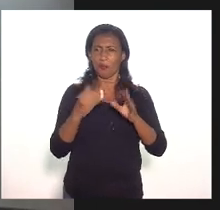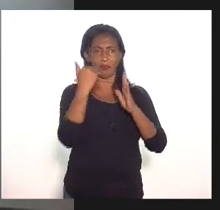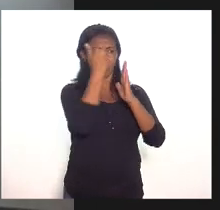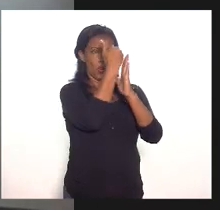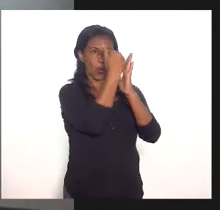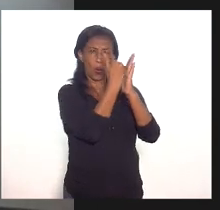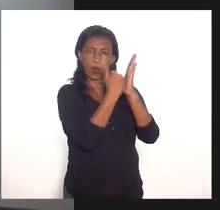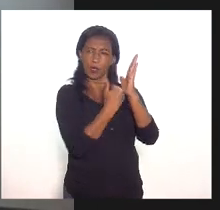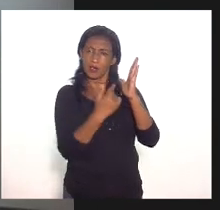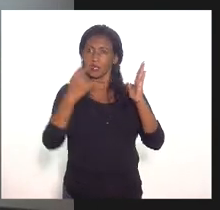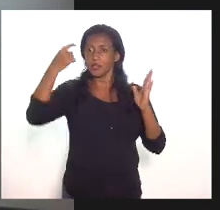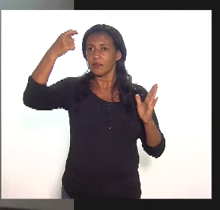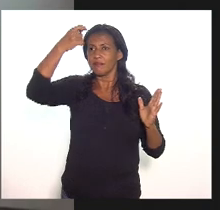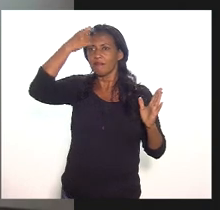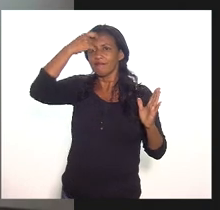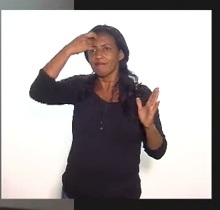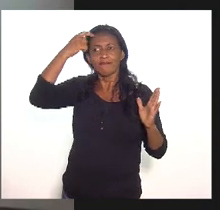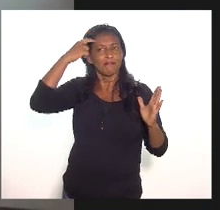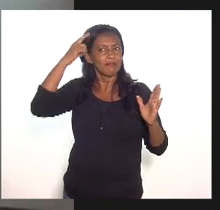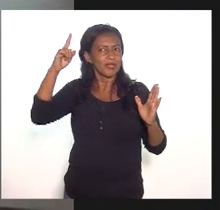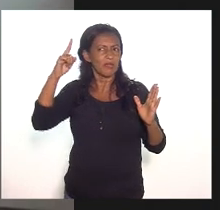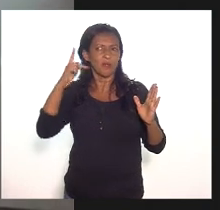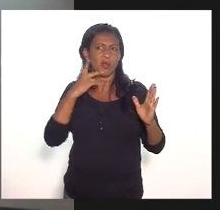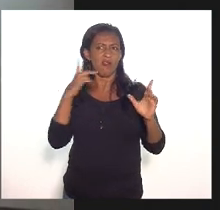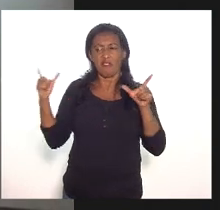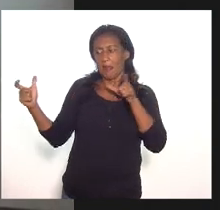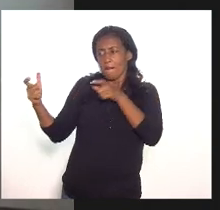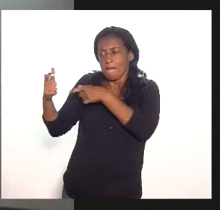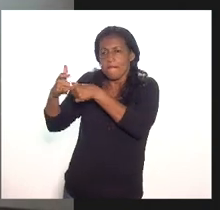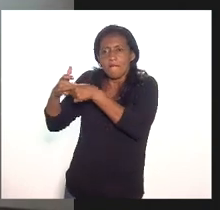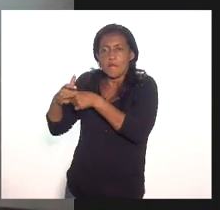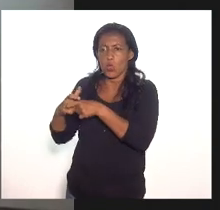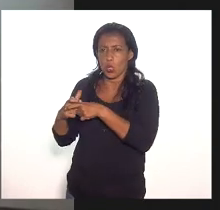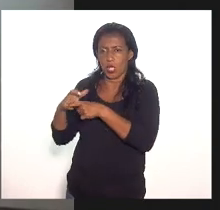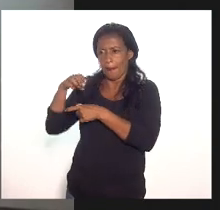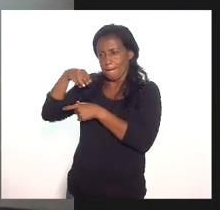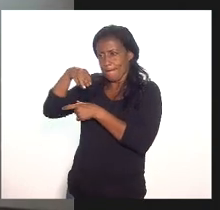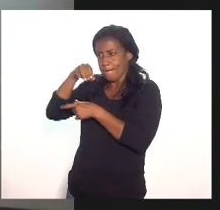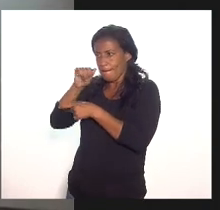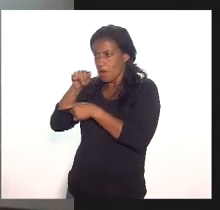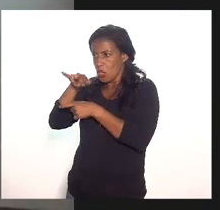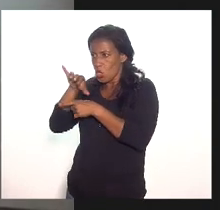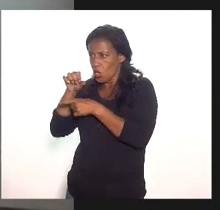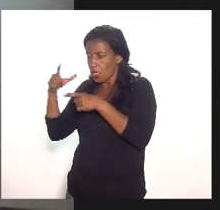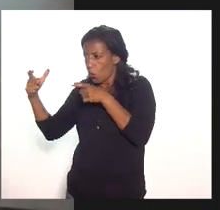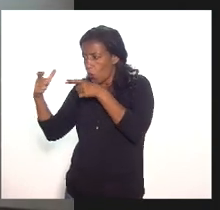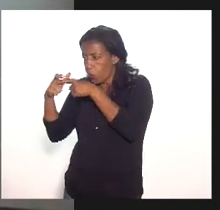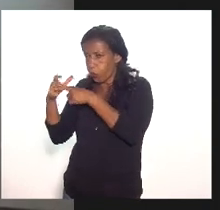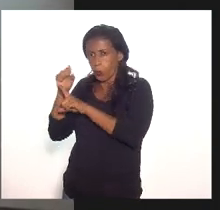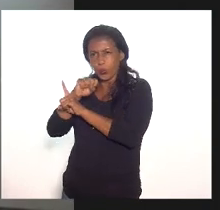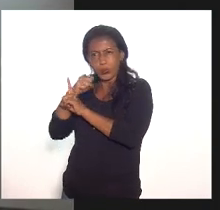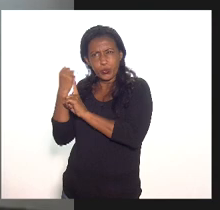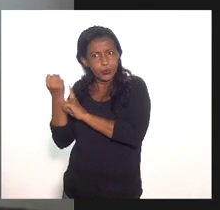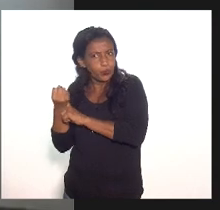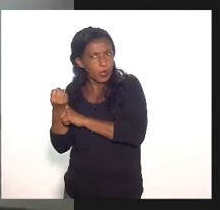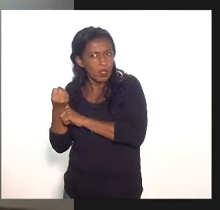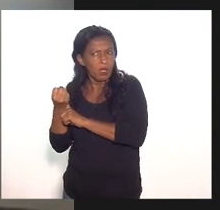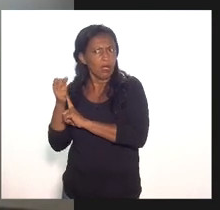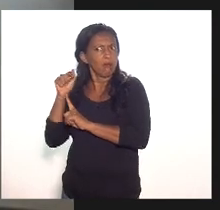organizada de pensamento. E não dizer que minoria por minoria. Quando se fala de minoria social, estamos falando de uma